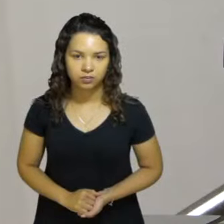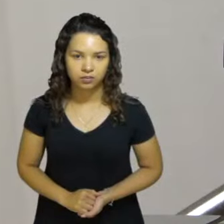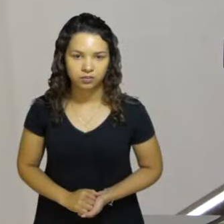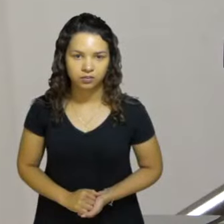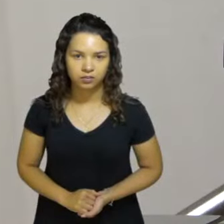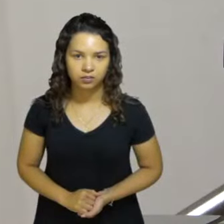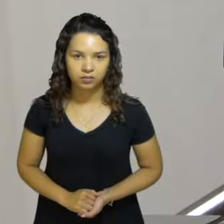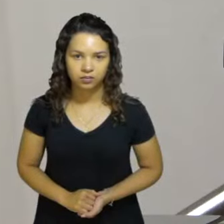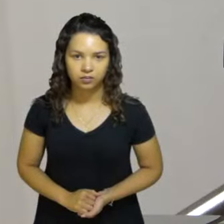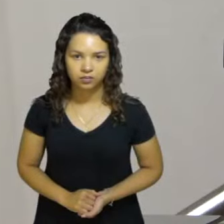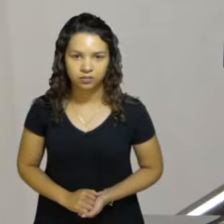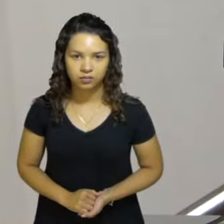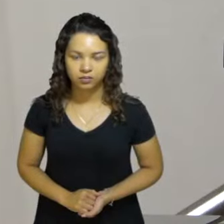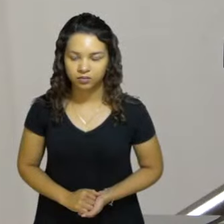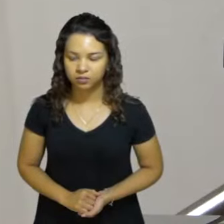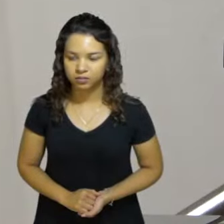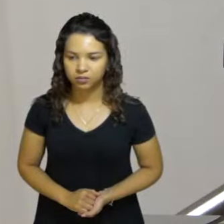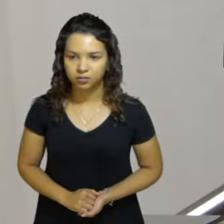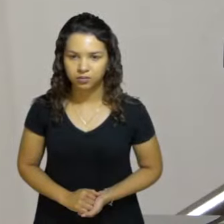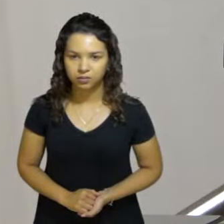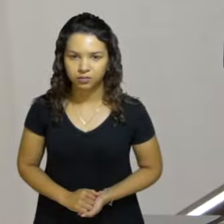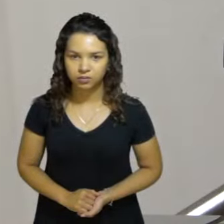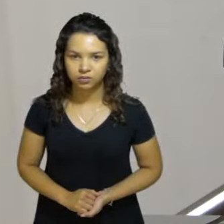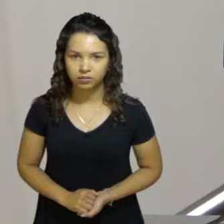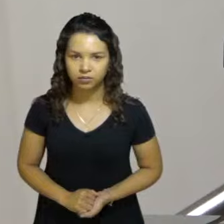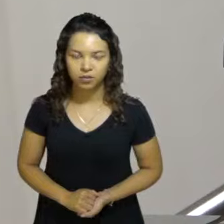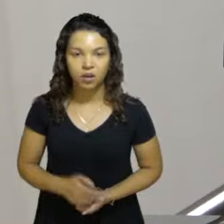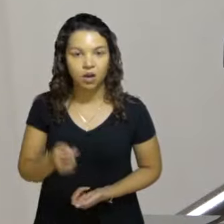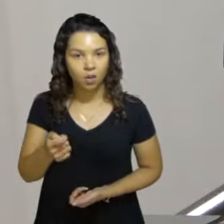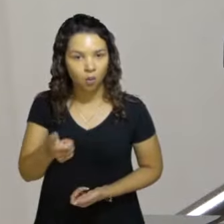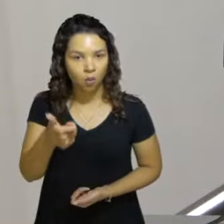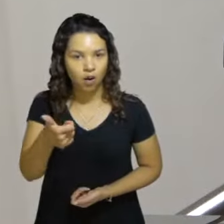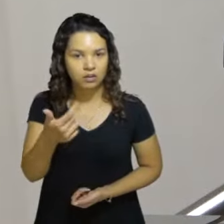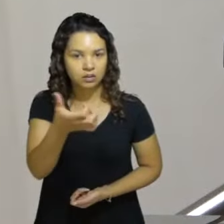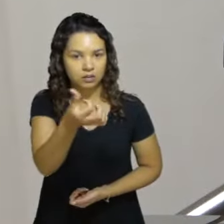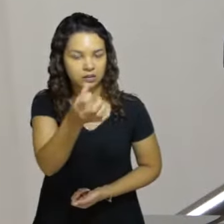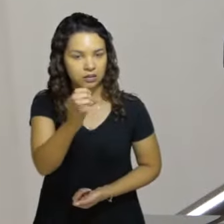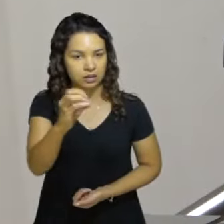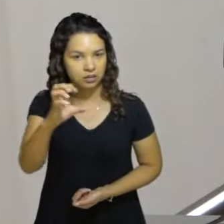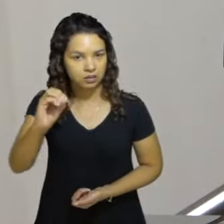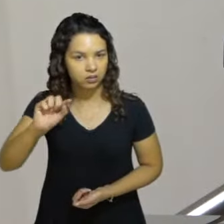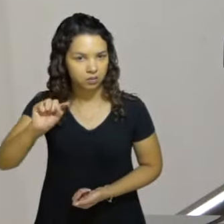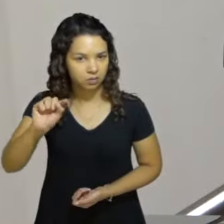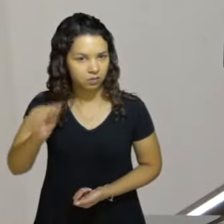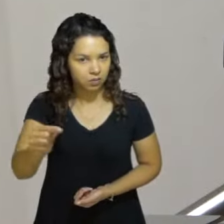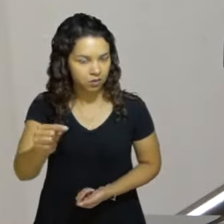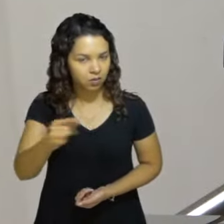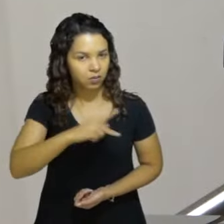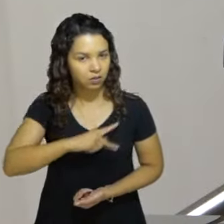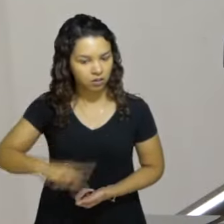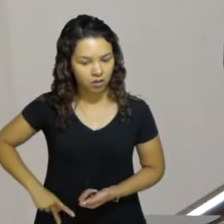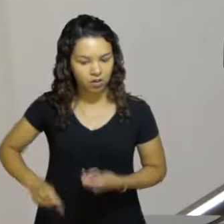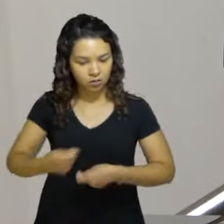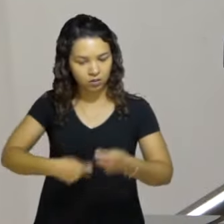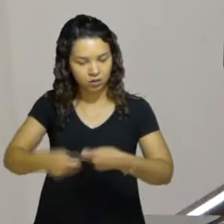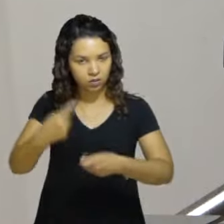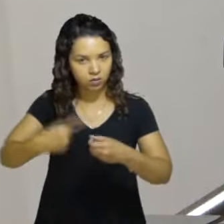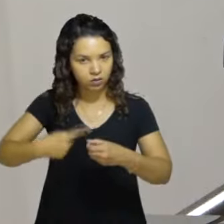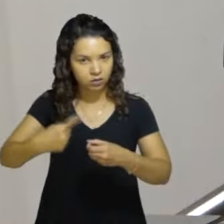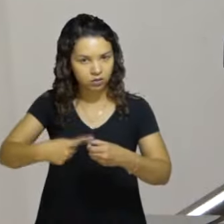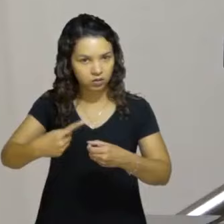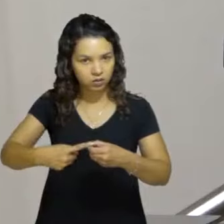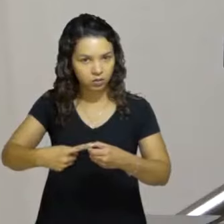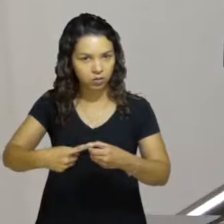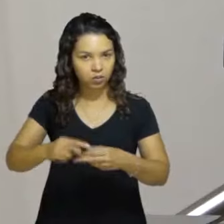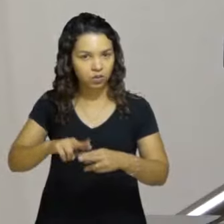prefeito e ele se recusa a pagar. Já foram... São quase 600 mil, senhor presidente. que a administração do município de Tijucas não paga para a